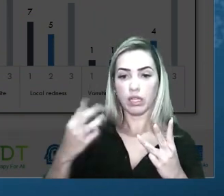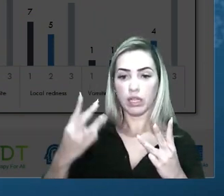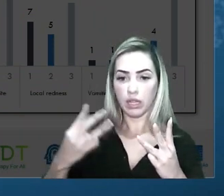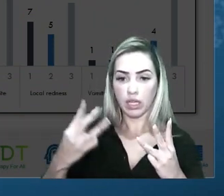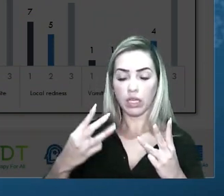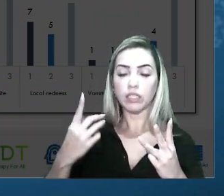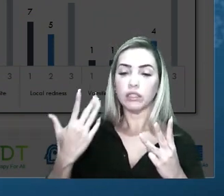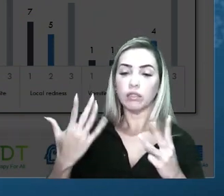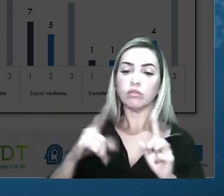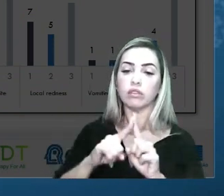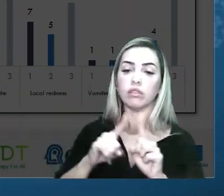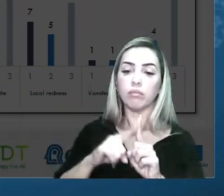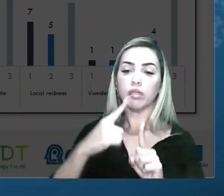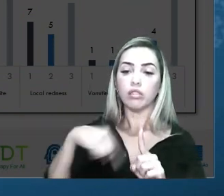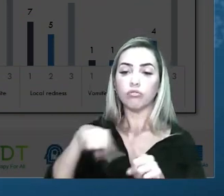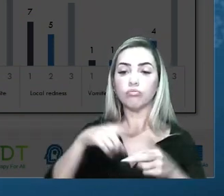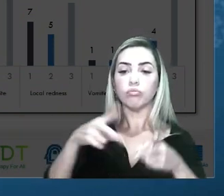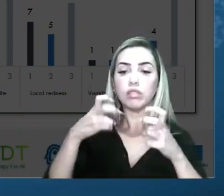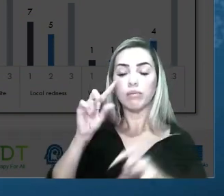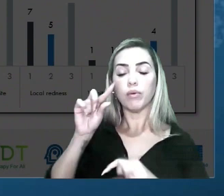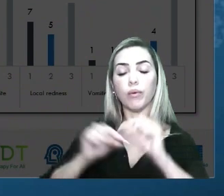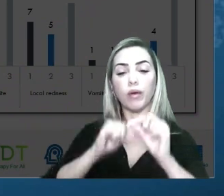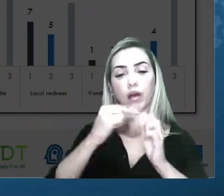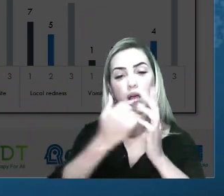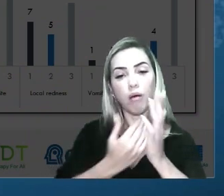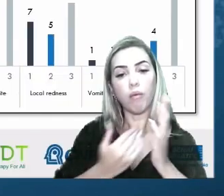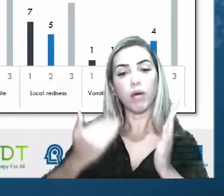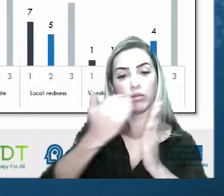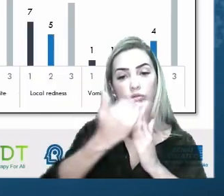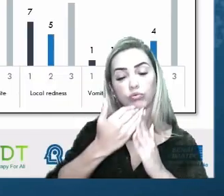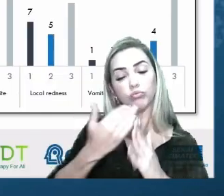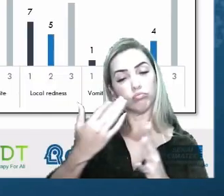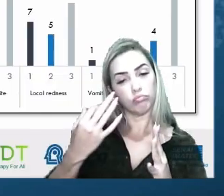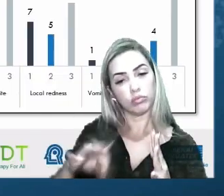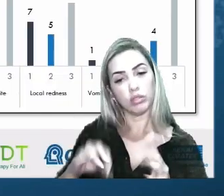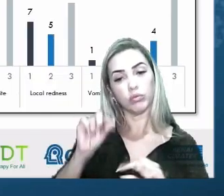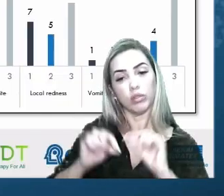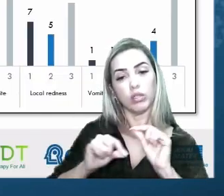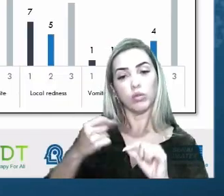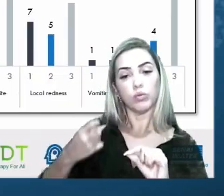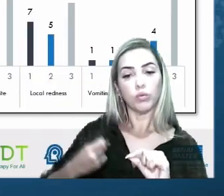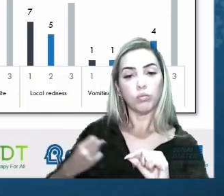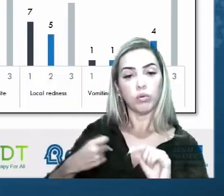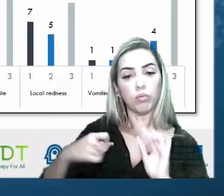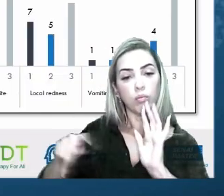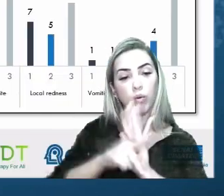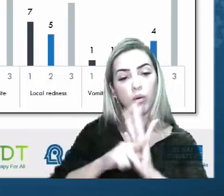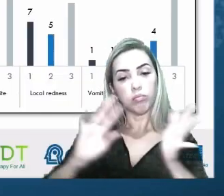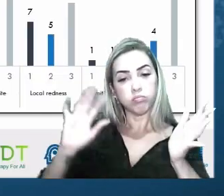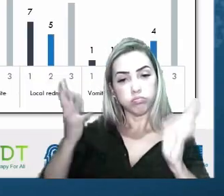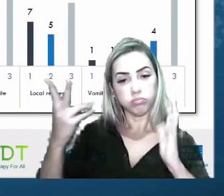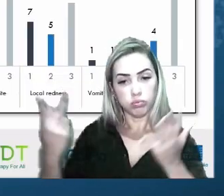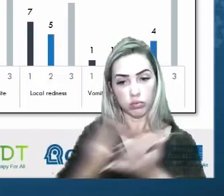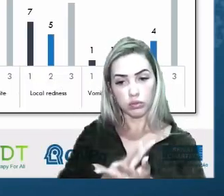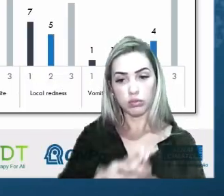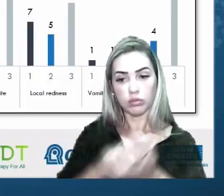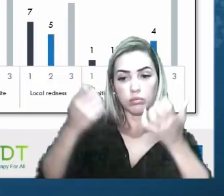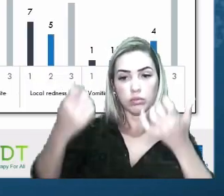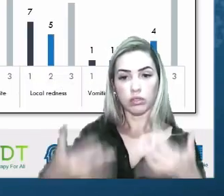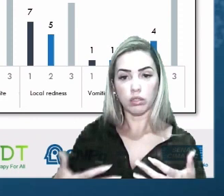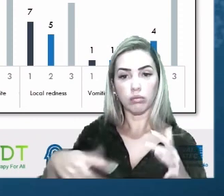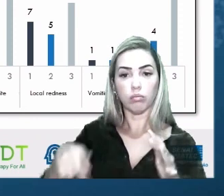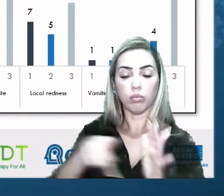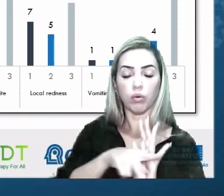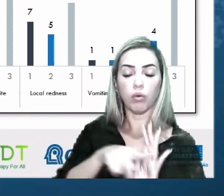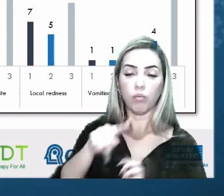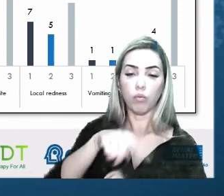também viu, né, um aumento, obviamente, do número de eventos adversos reportados pelo aumento